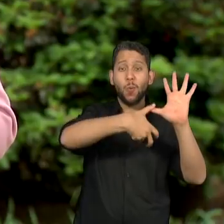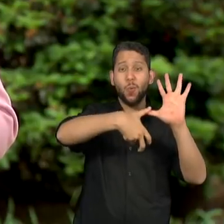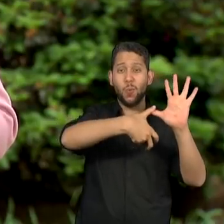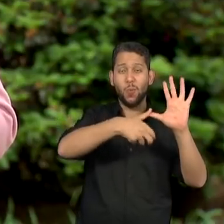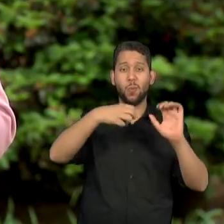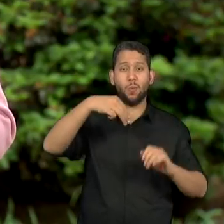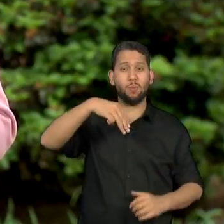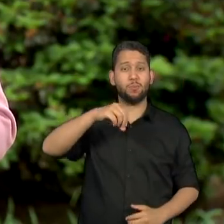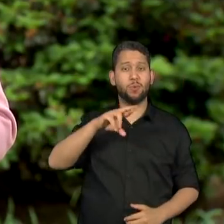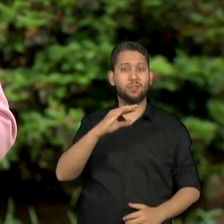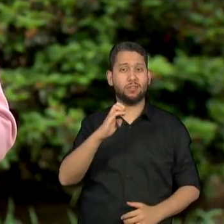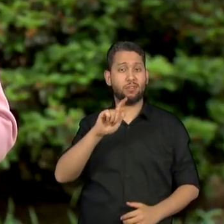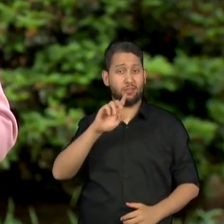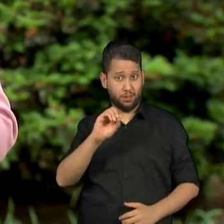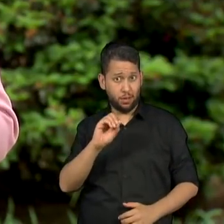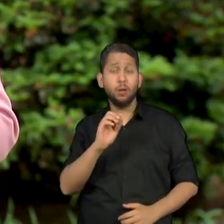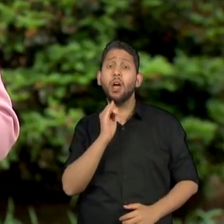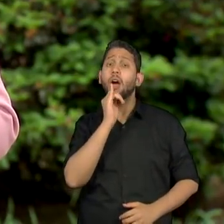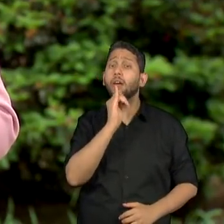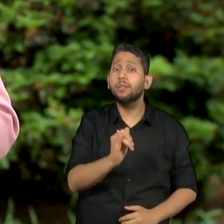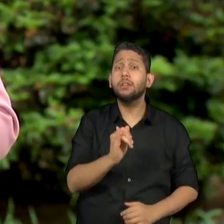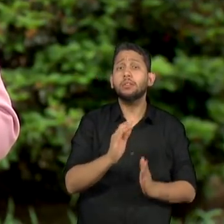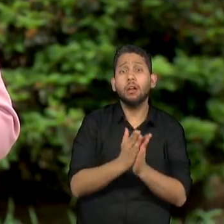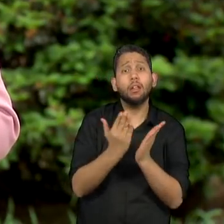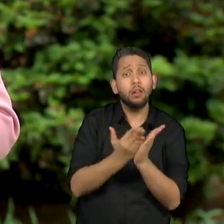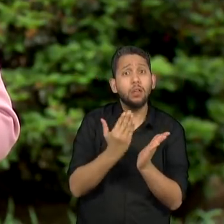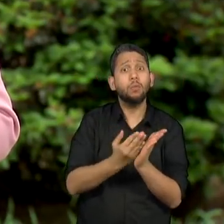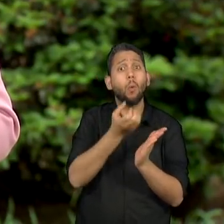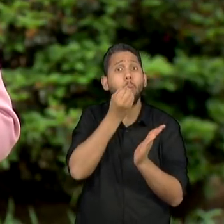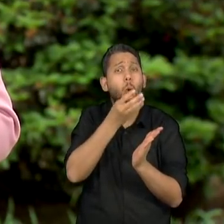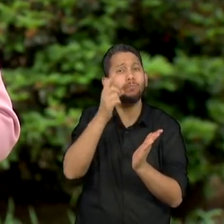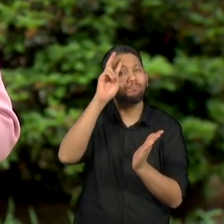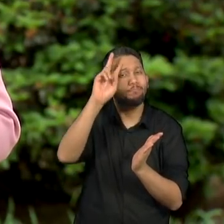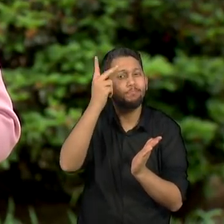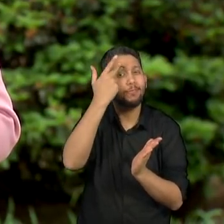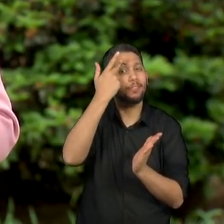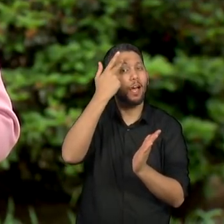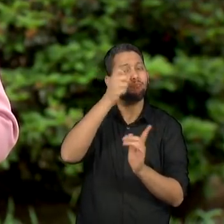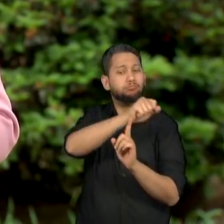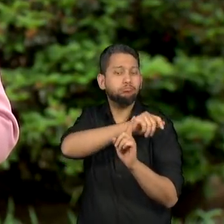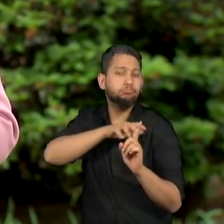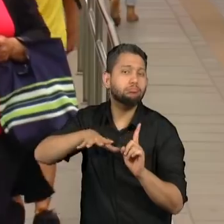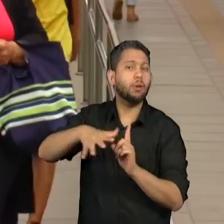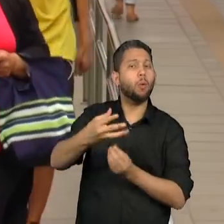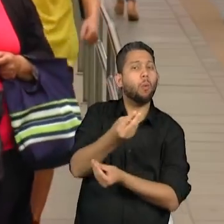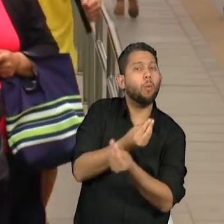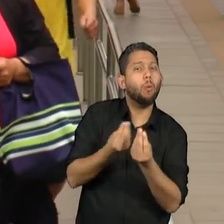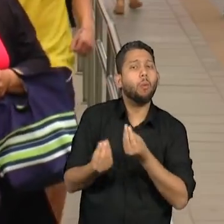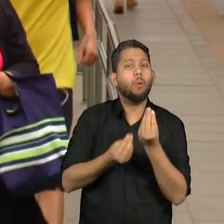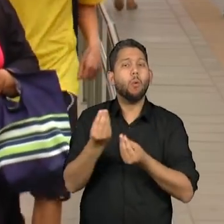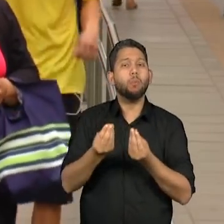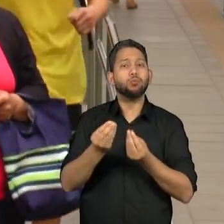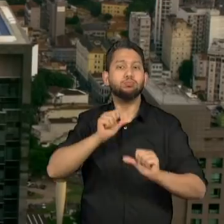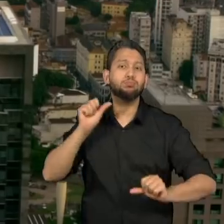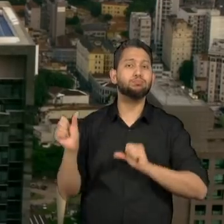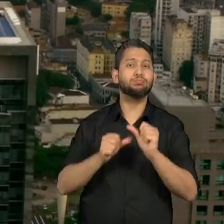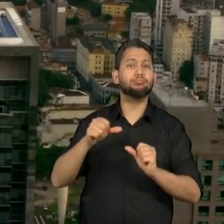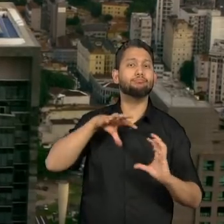humanidade tentar mudar a forma predatória de se relacionar com o planeta.